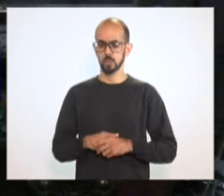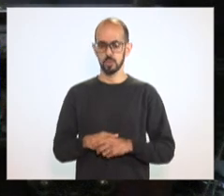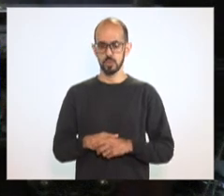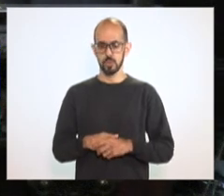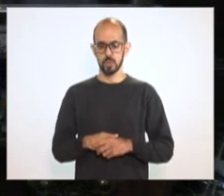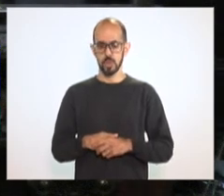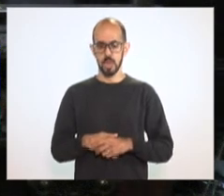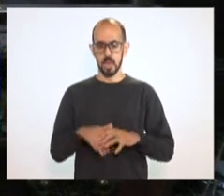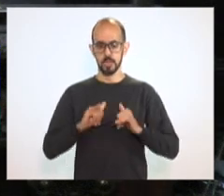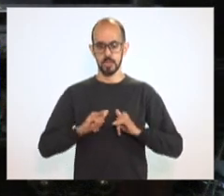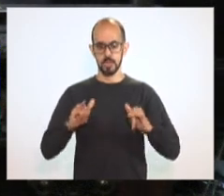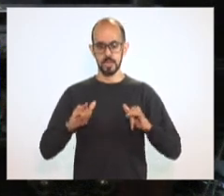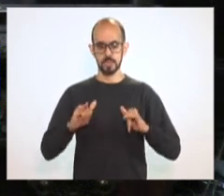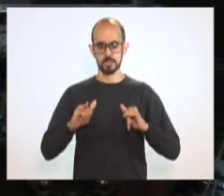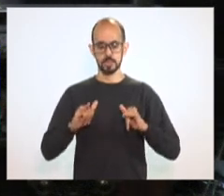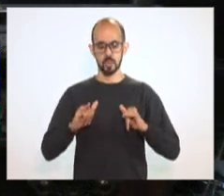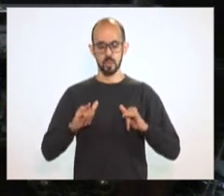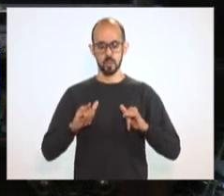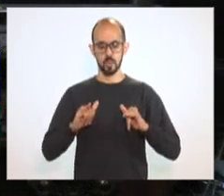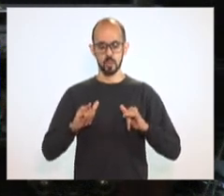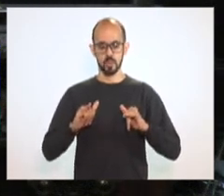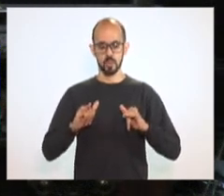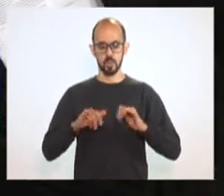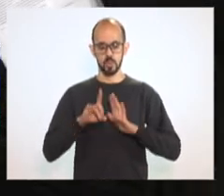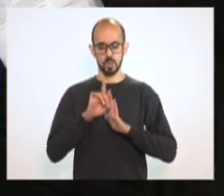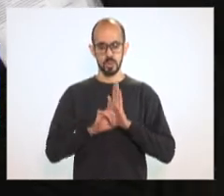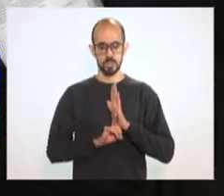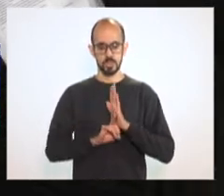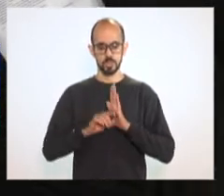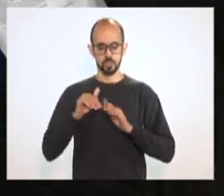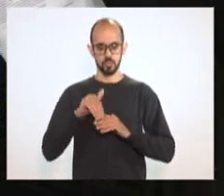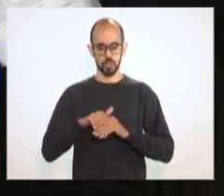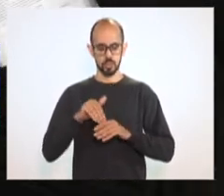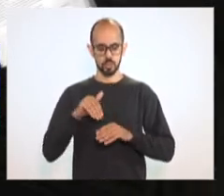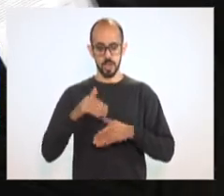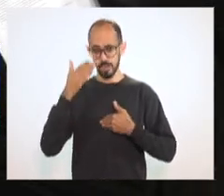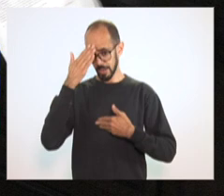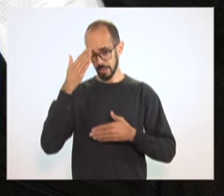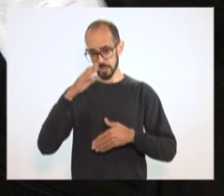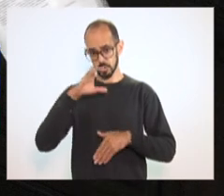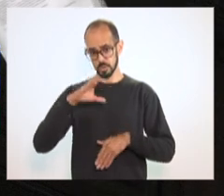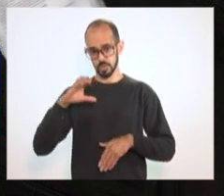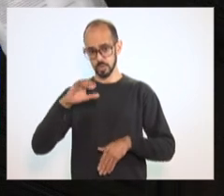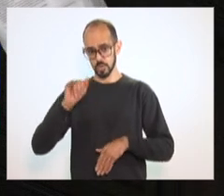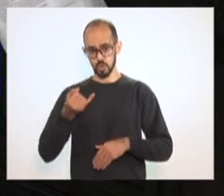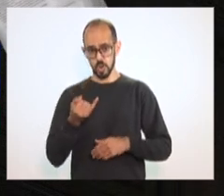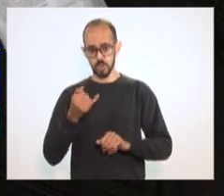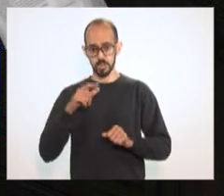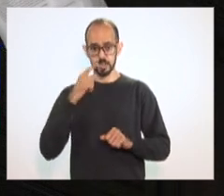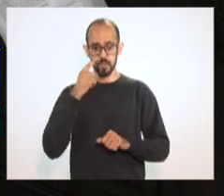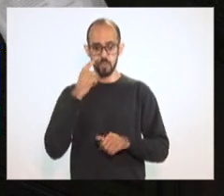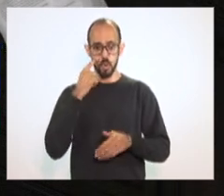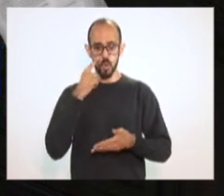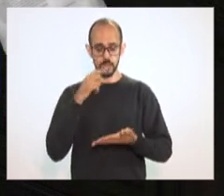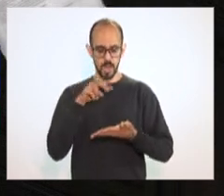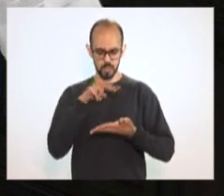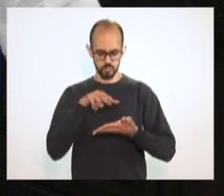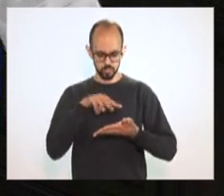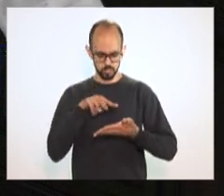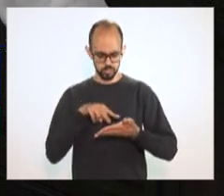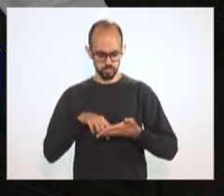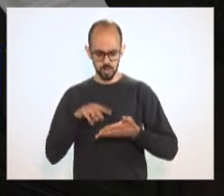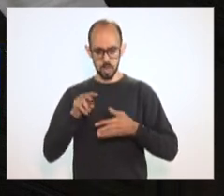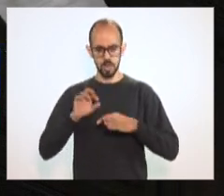declaração de voto deputada Renata senhor presidente agradecer a CCJ que teve um olhar cuidadoso sobre o nosso